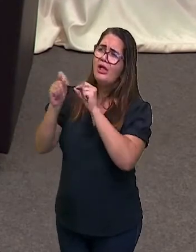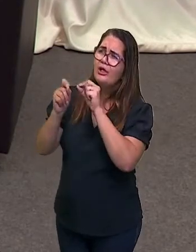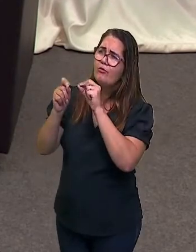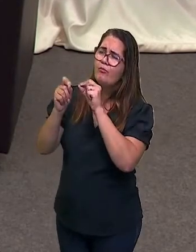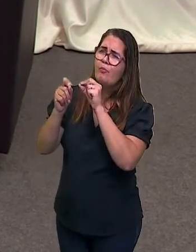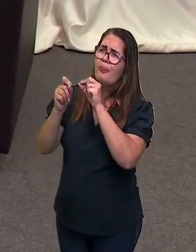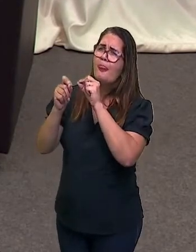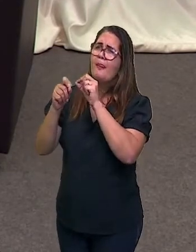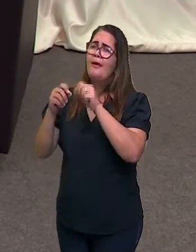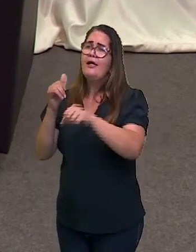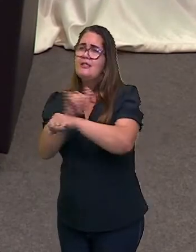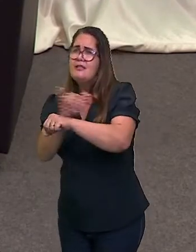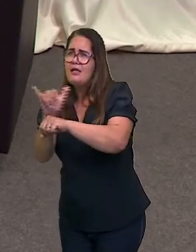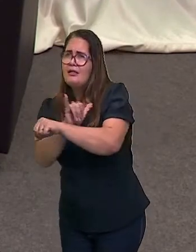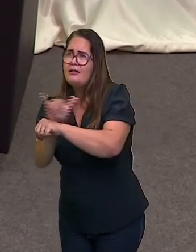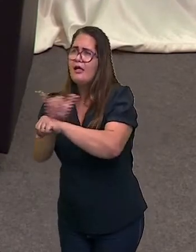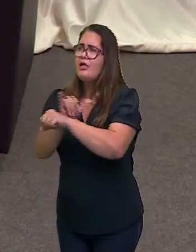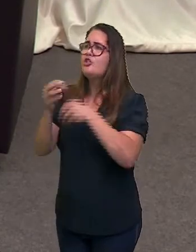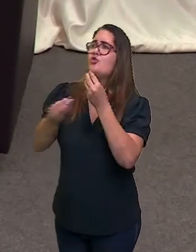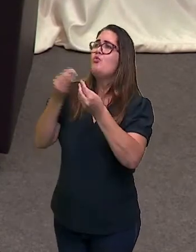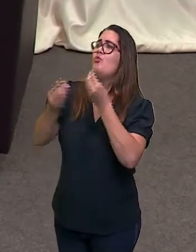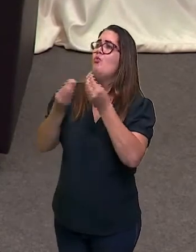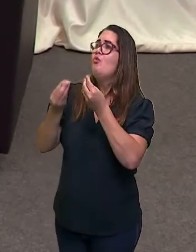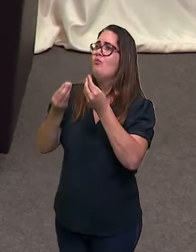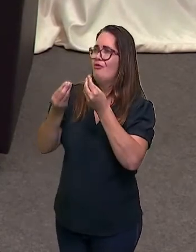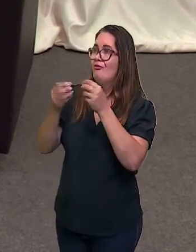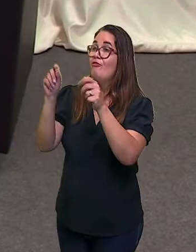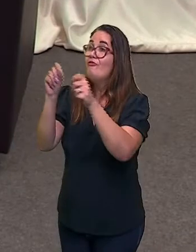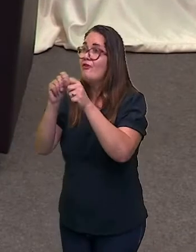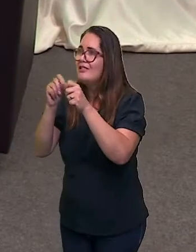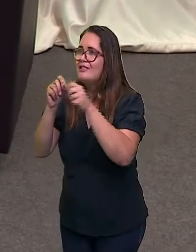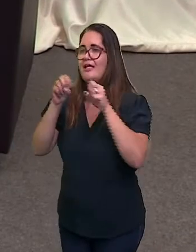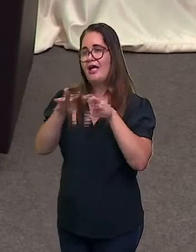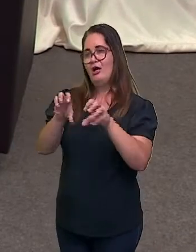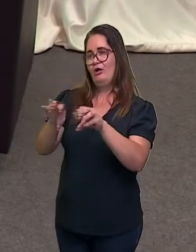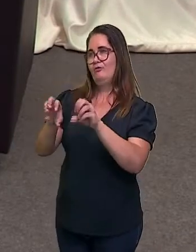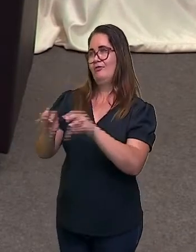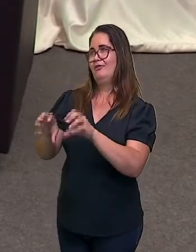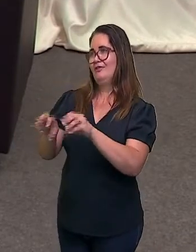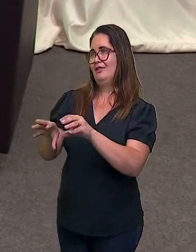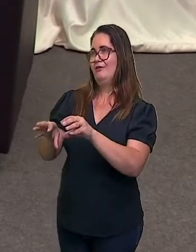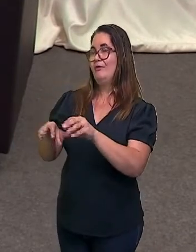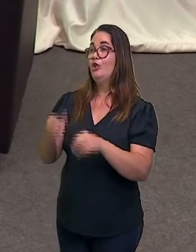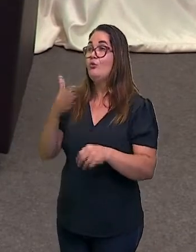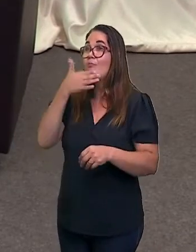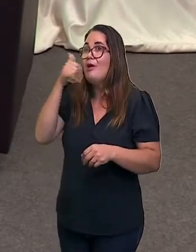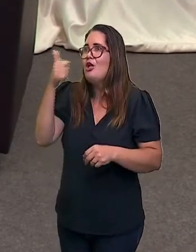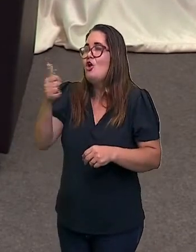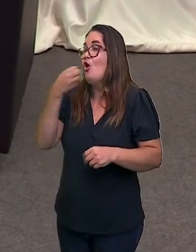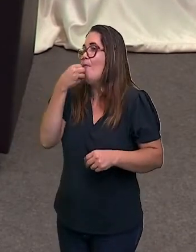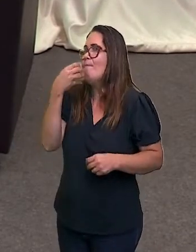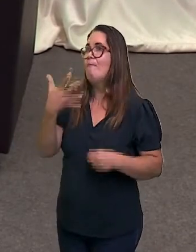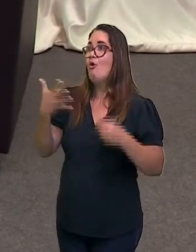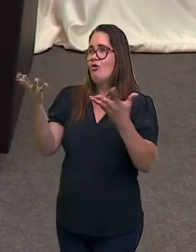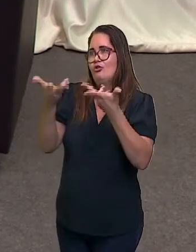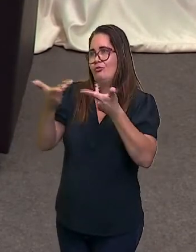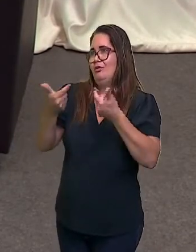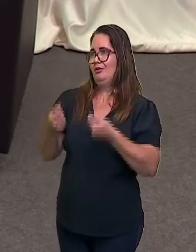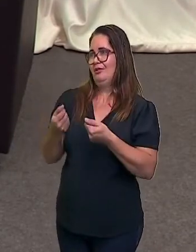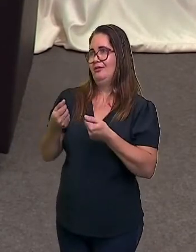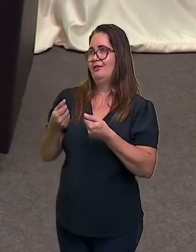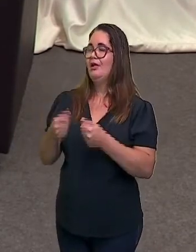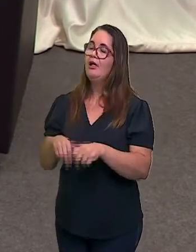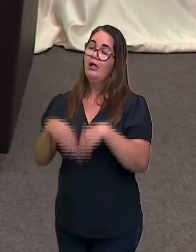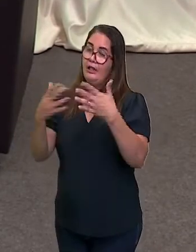usar no ensino remoto e, em paralelo, eu fazia um diagnóstico da realidade da comunidade escolar